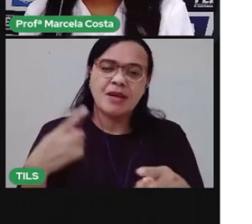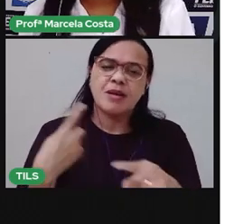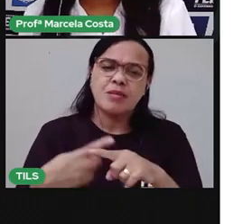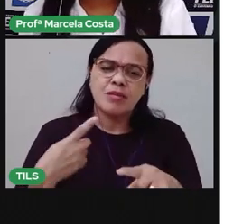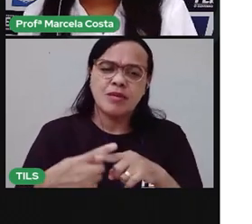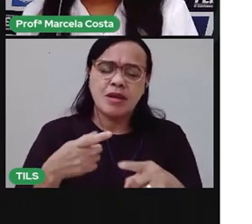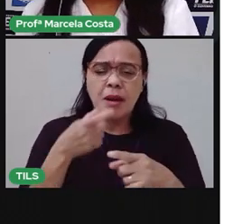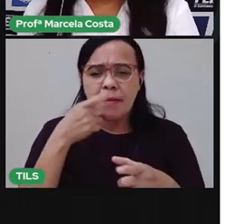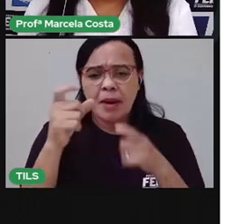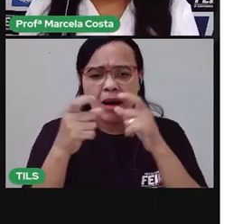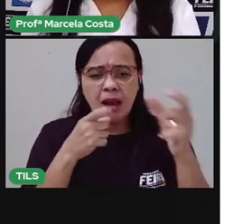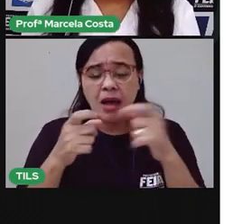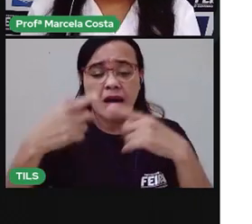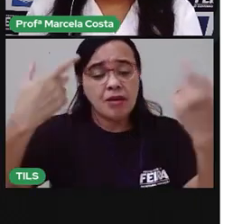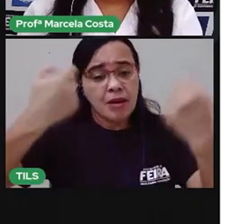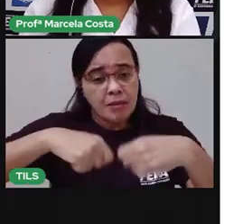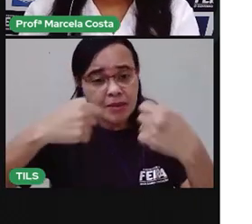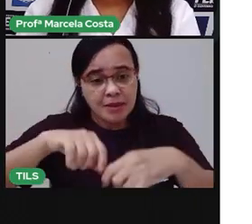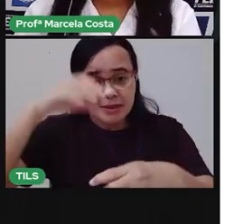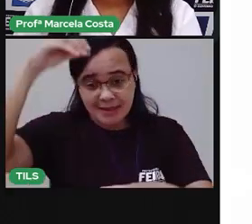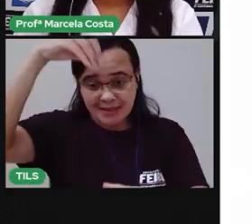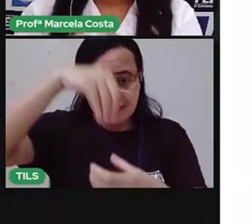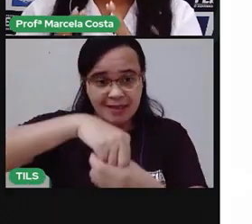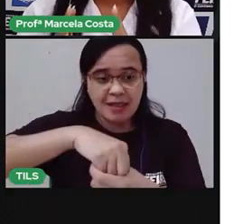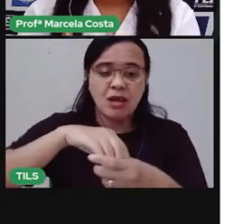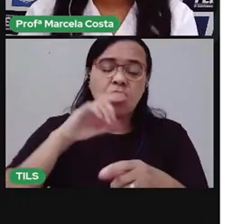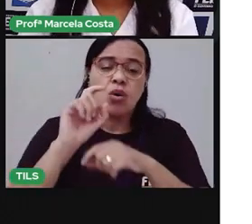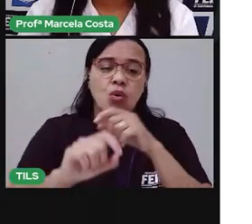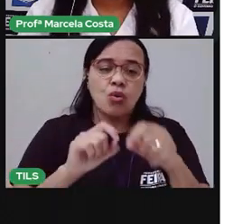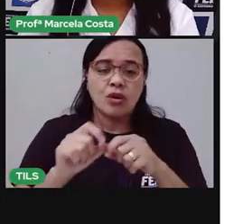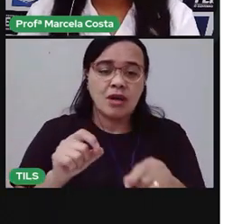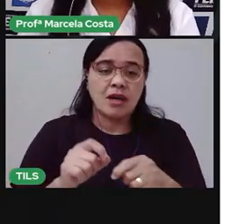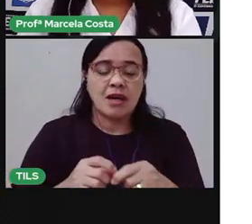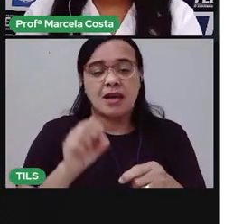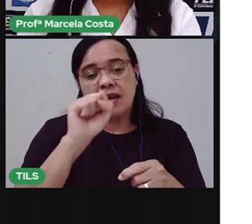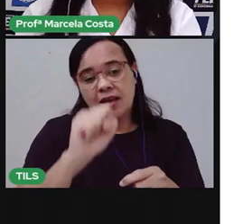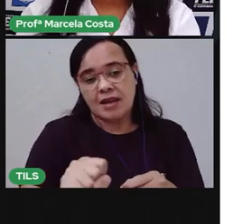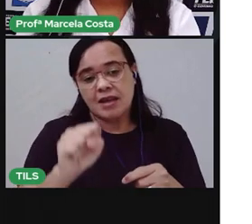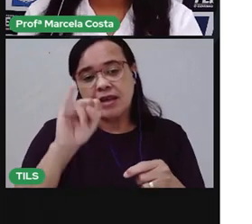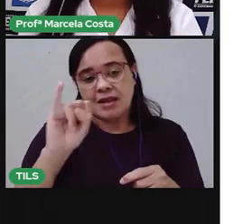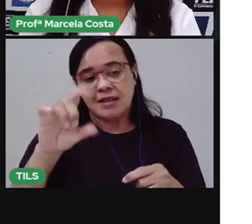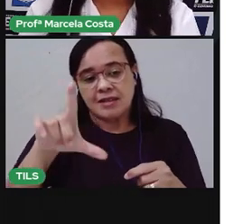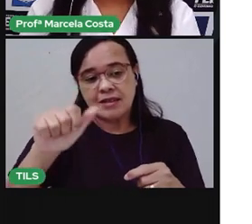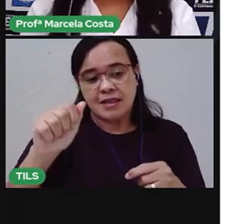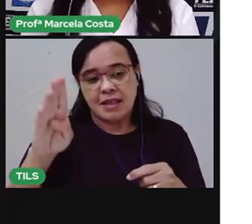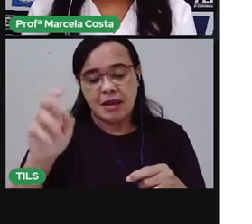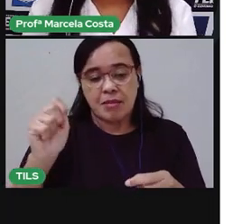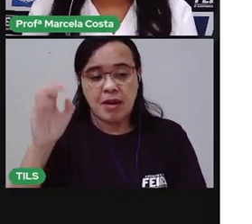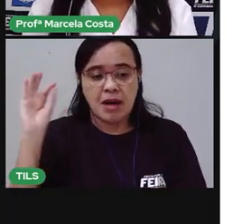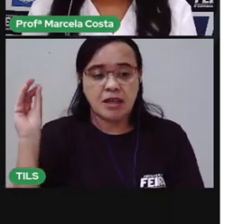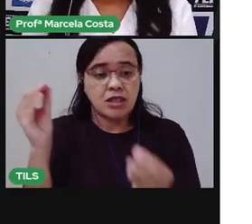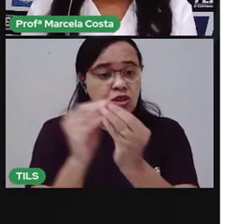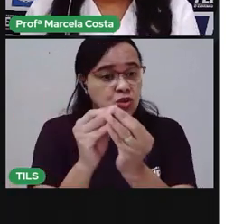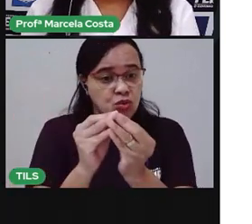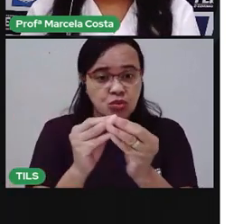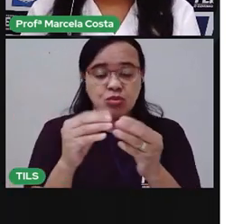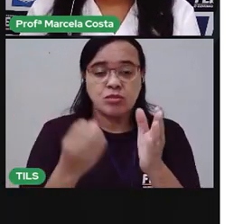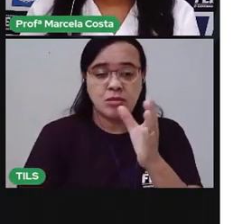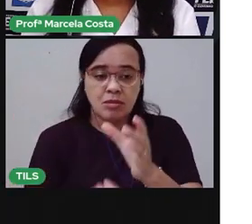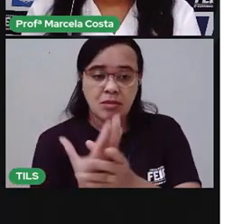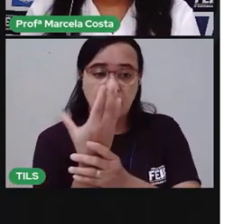por letras e essas letras juntas formam sílabas que juntas formam palavras